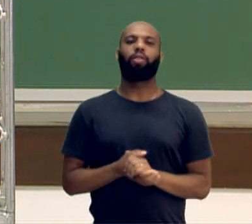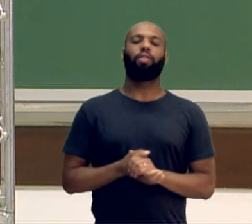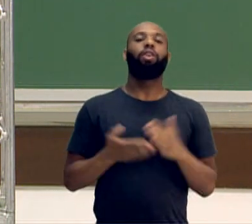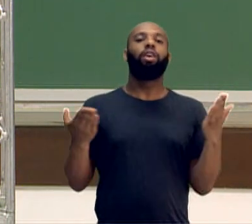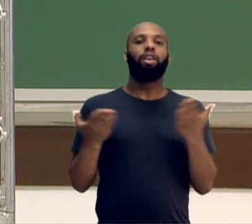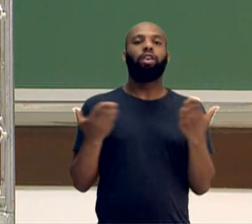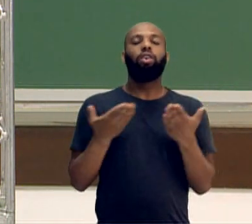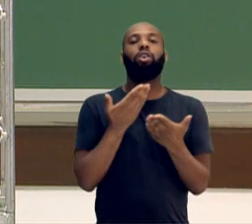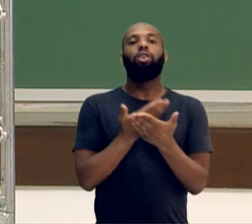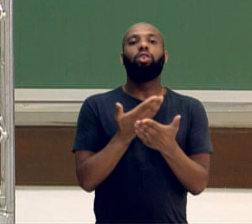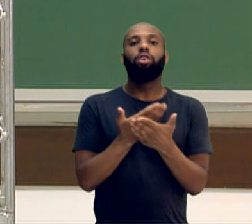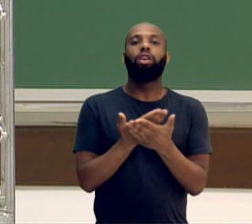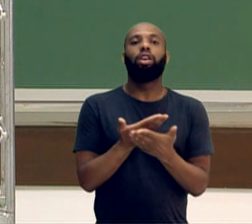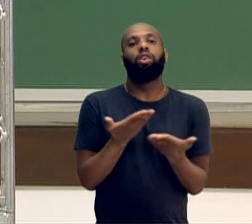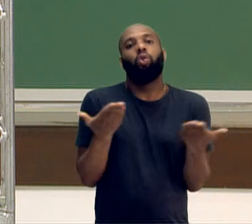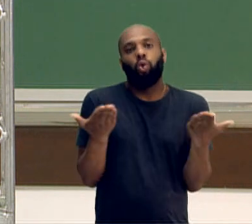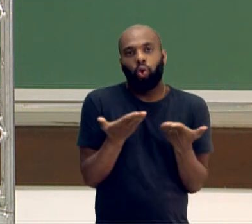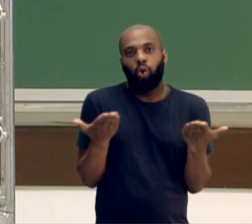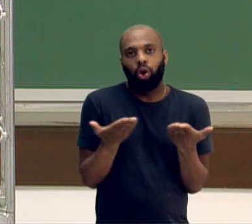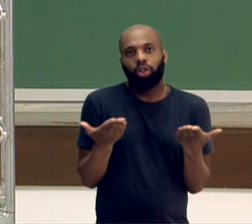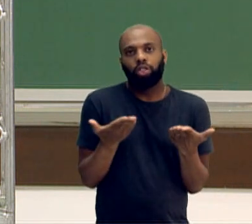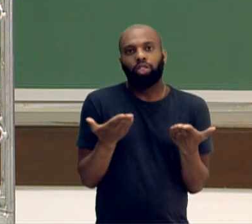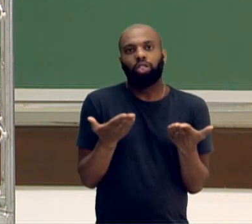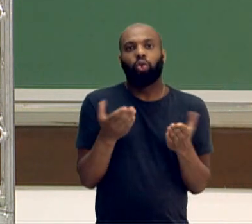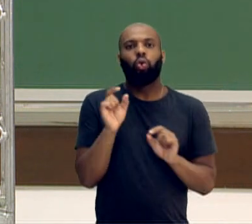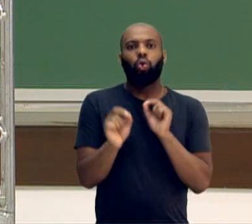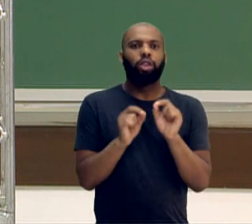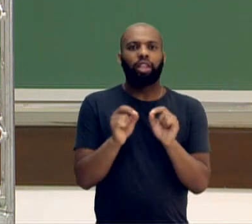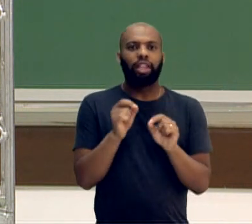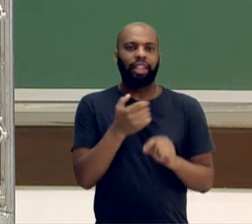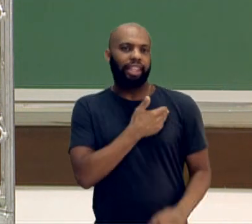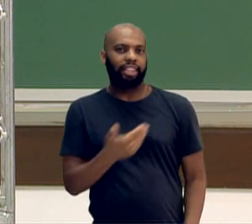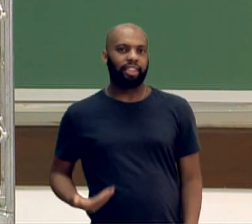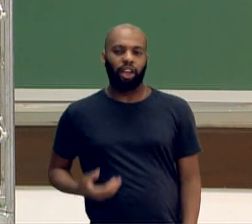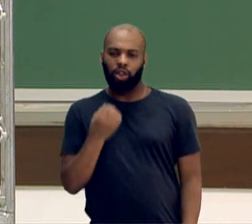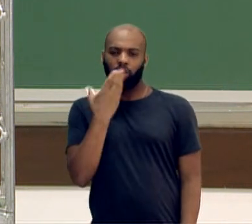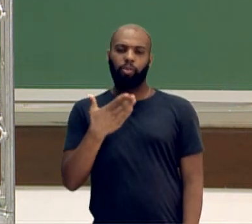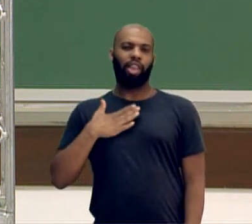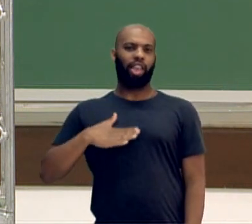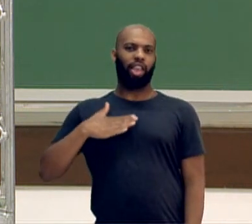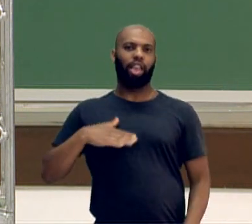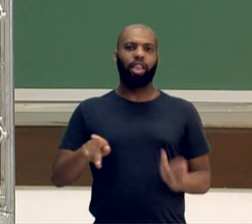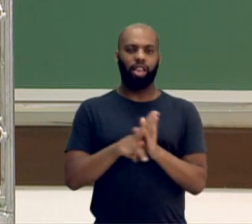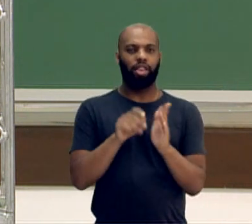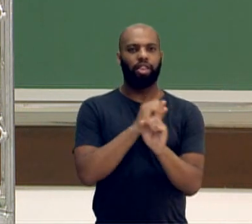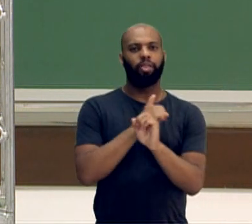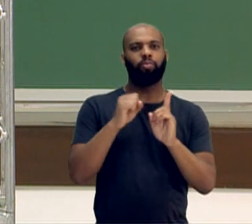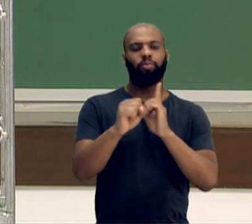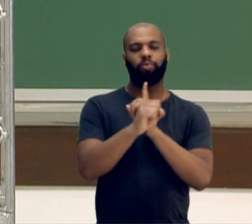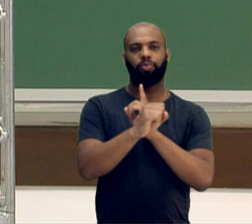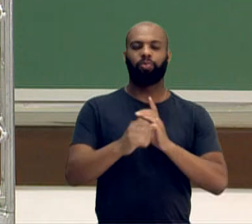agora, né, à nossa aula de hoje, novo Estado, chamado Estado do Bem-Estar Social. Vamos lá.